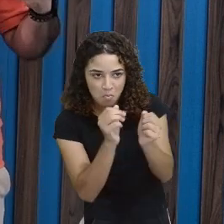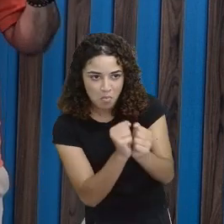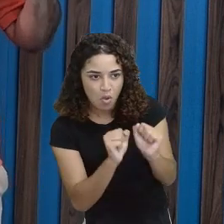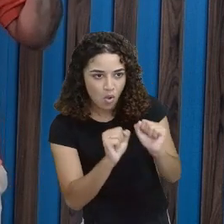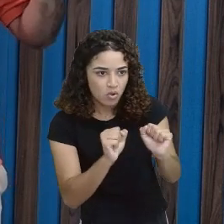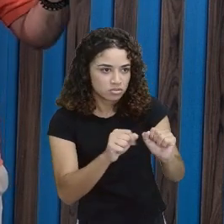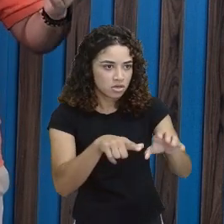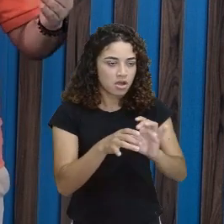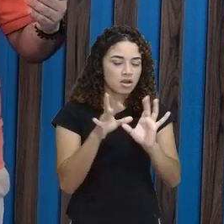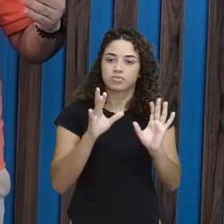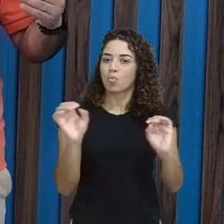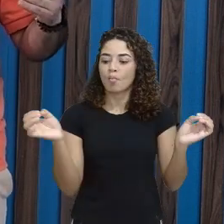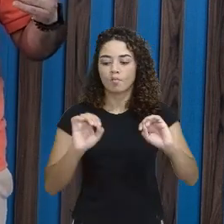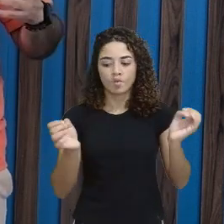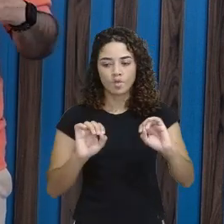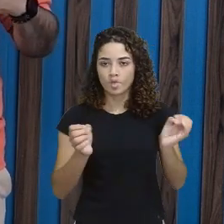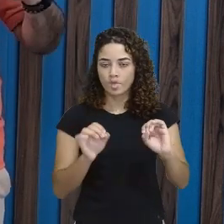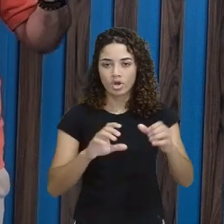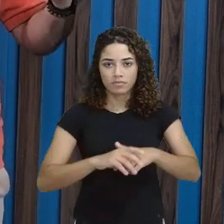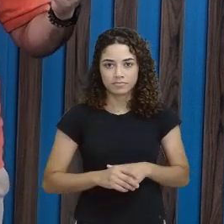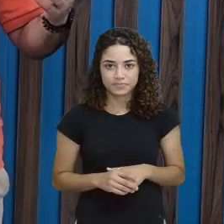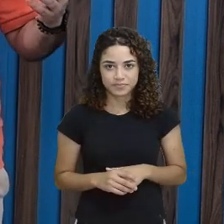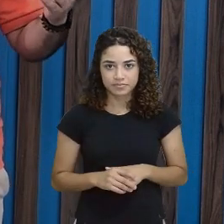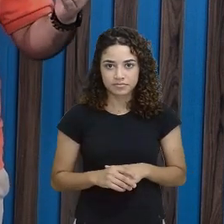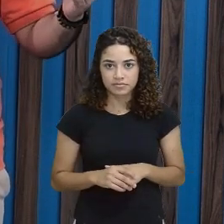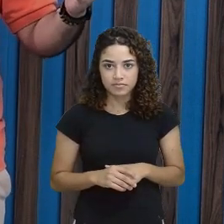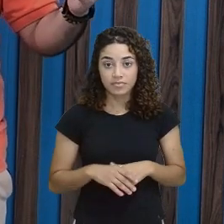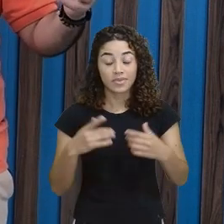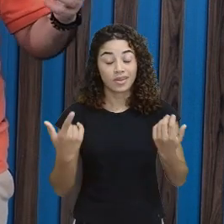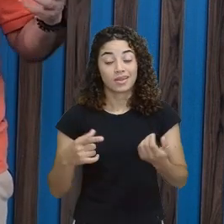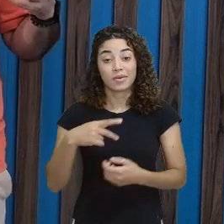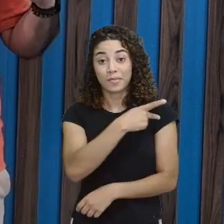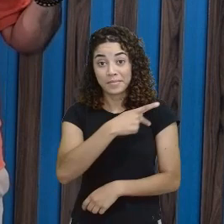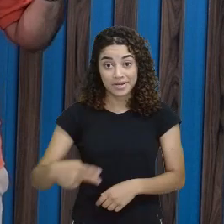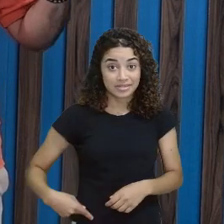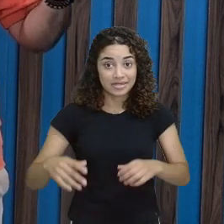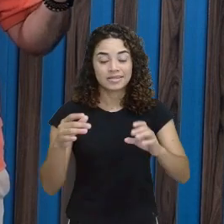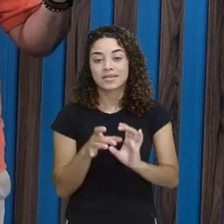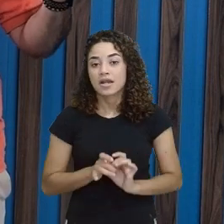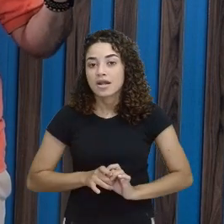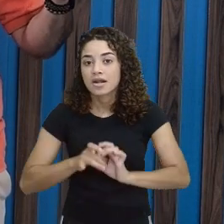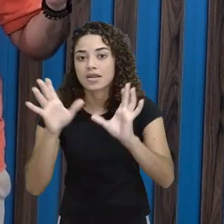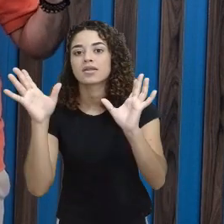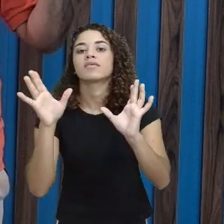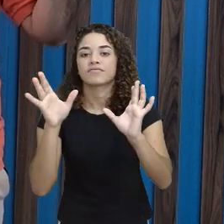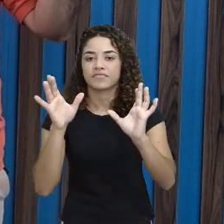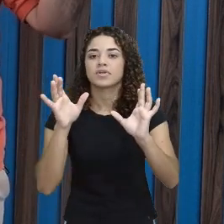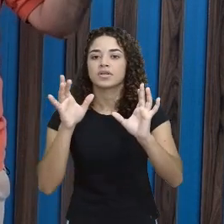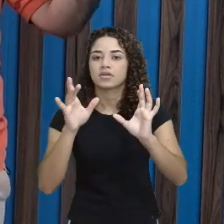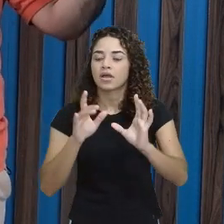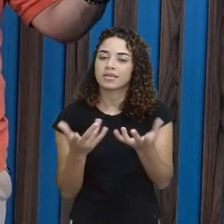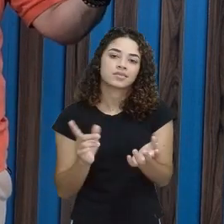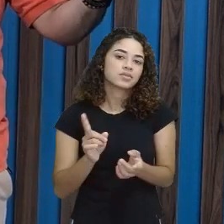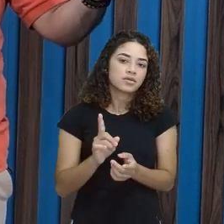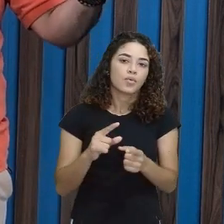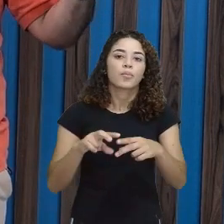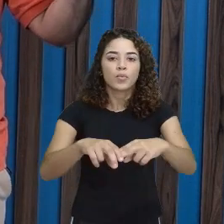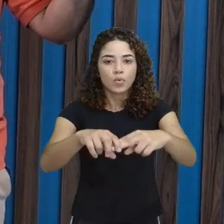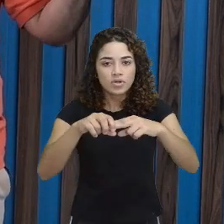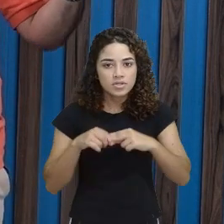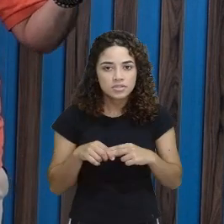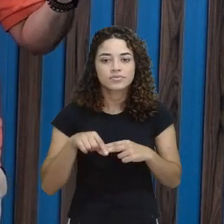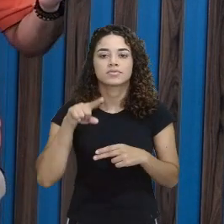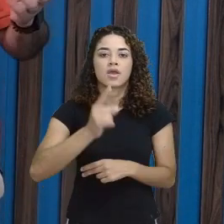quem libera para quem autoriza o presidente, né, executar essas medidas. Então ela foi acusada, né,